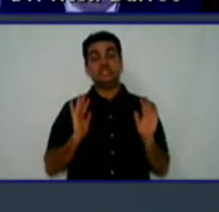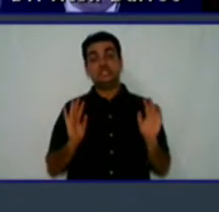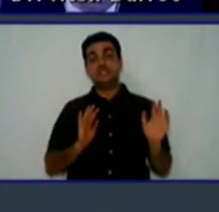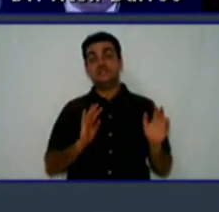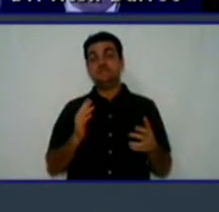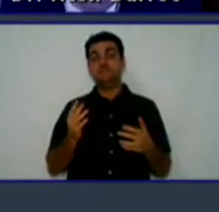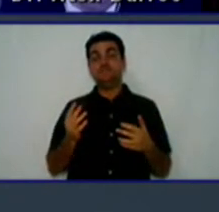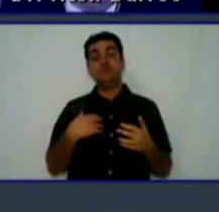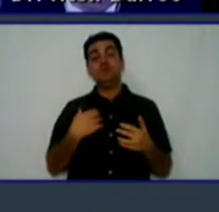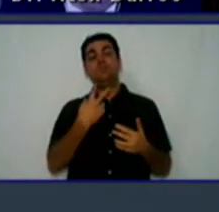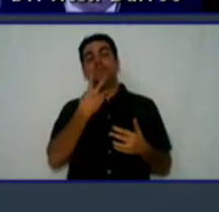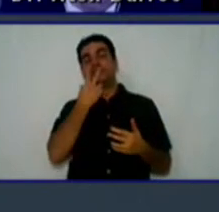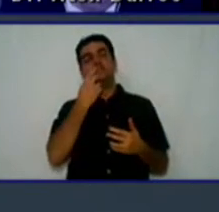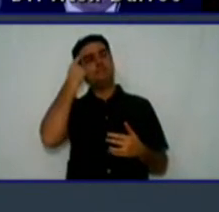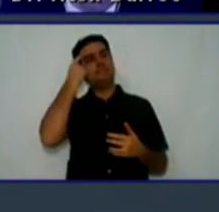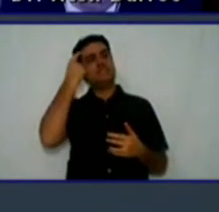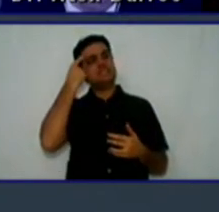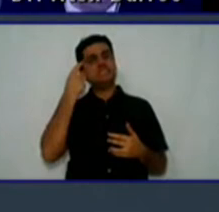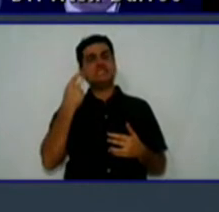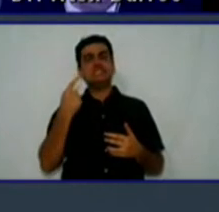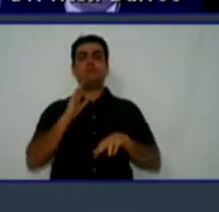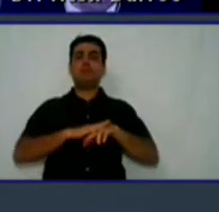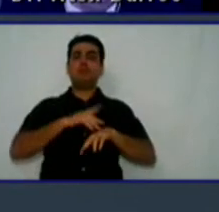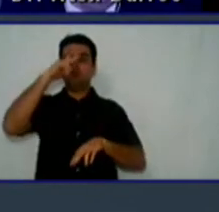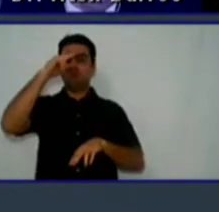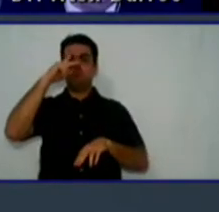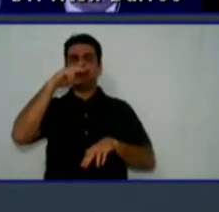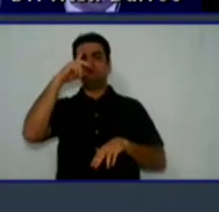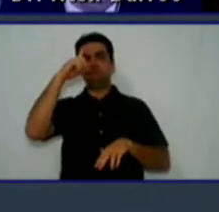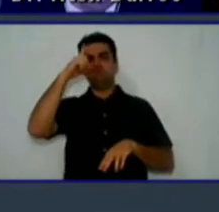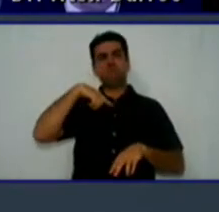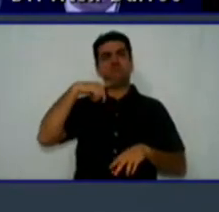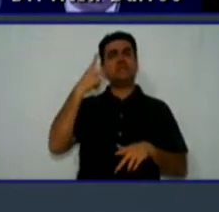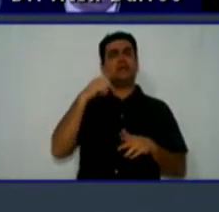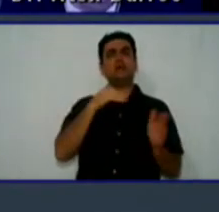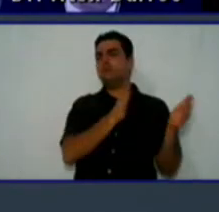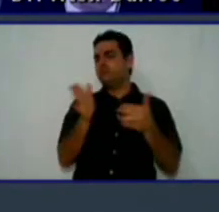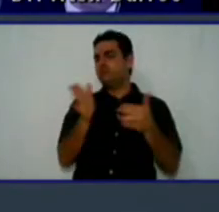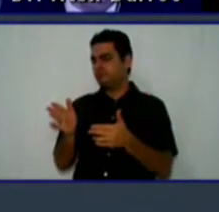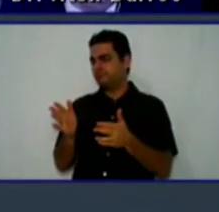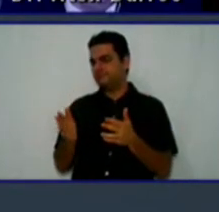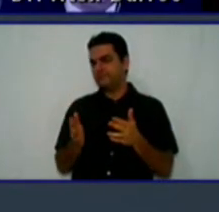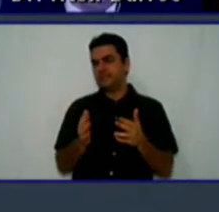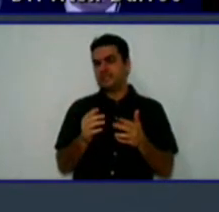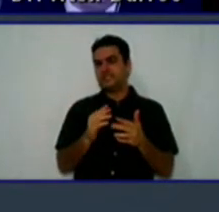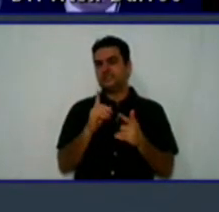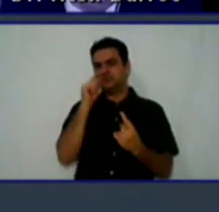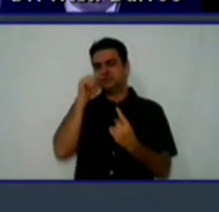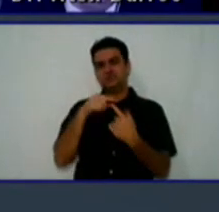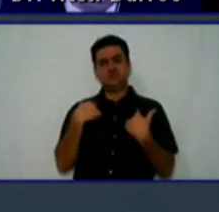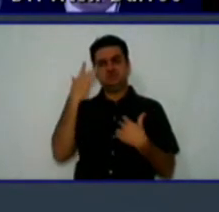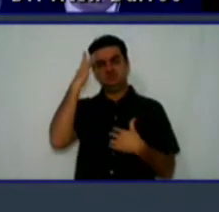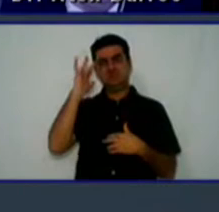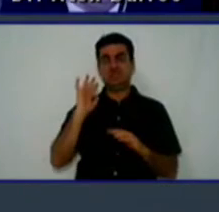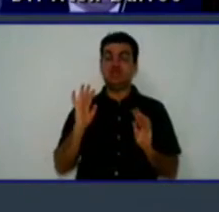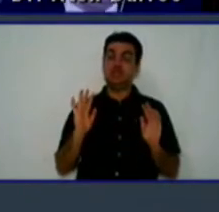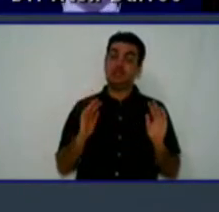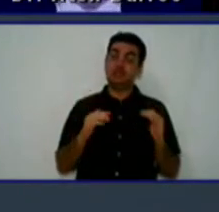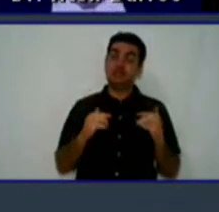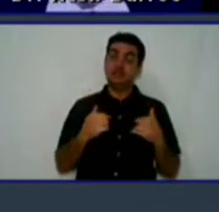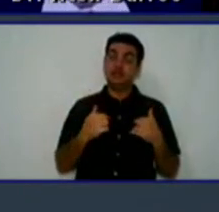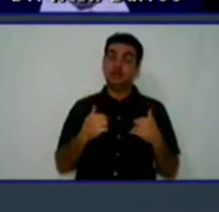eu não identifico automaticamente esse desvio de finalidade, para ser sincero. E, portanto, a minha